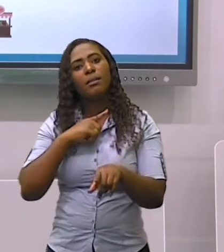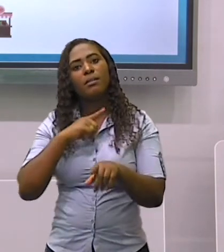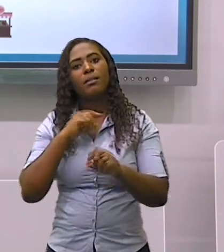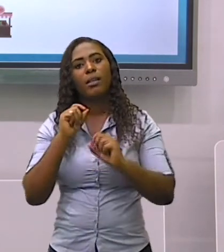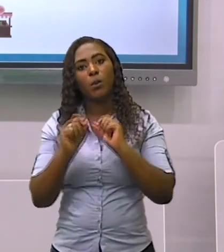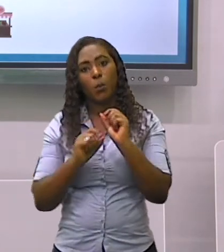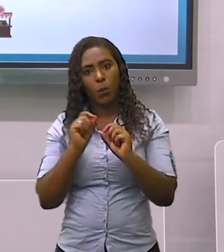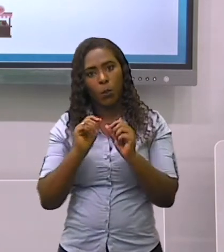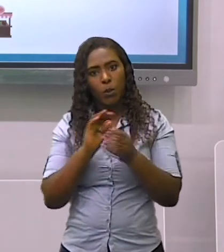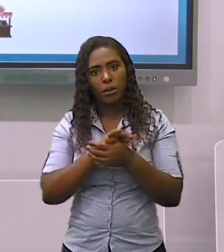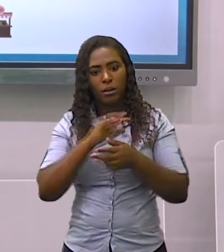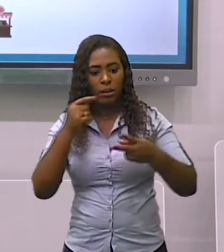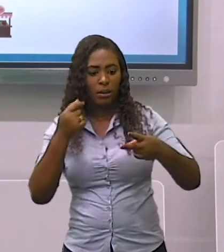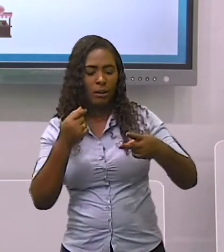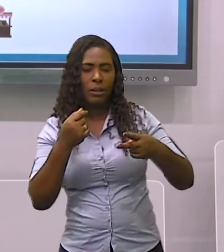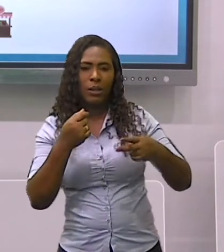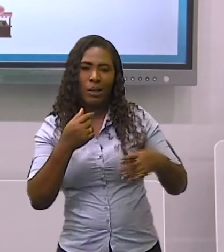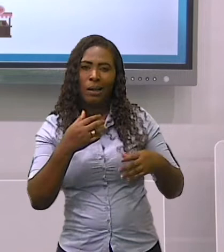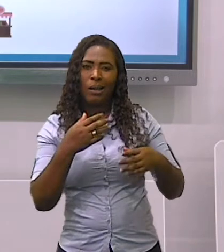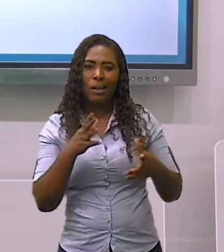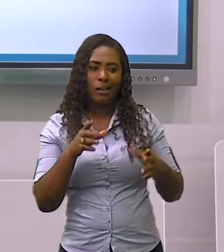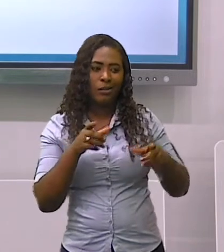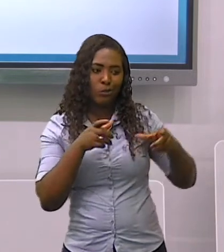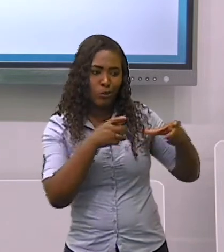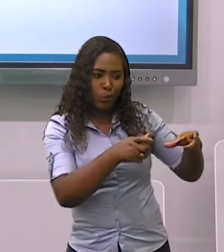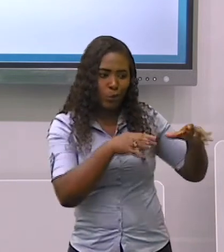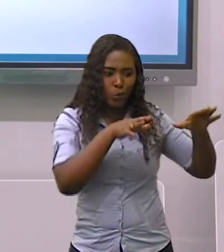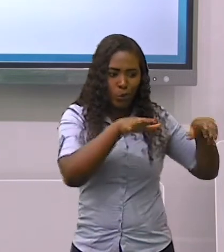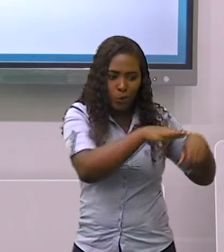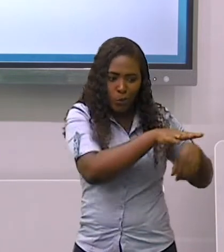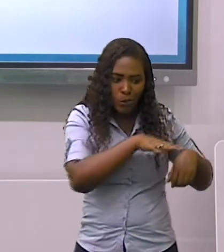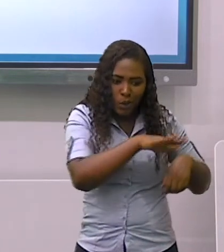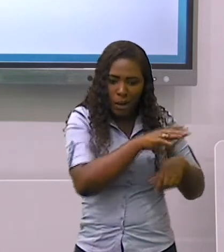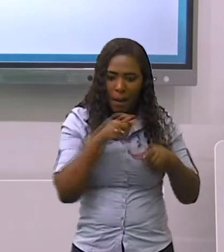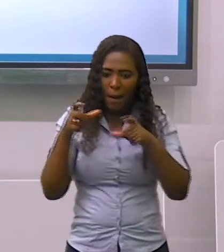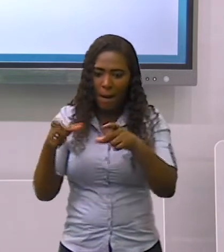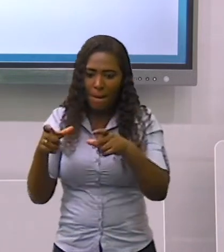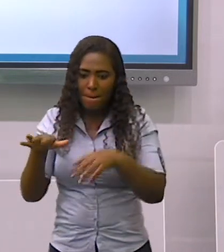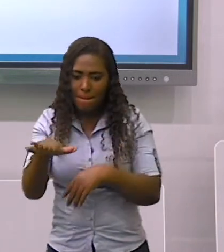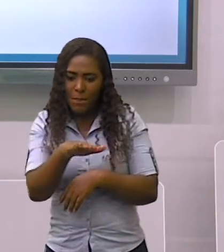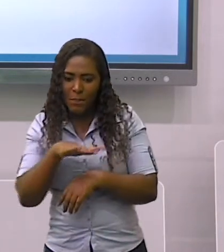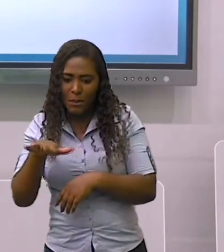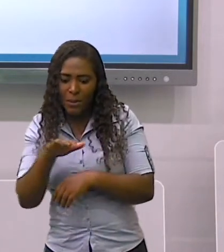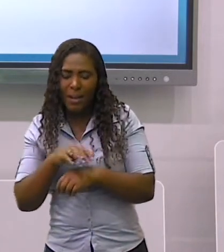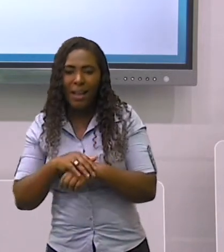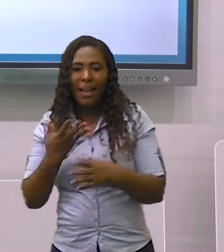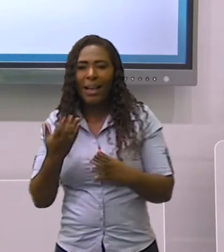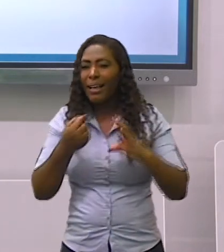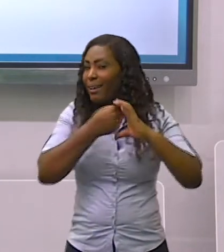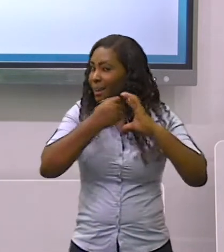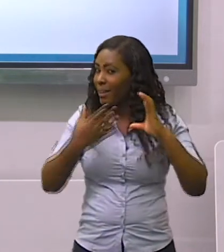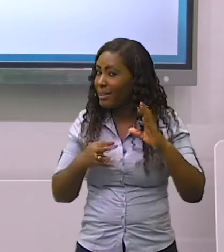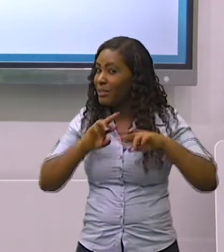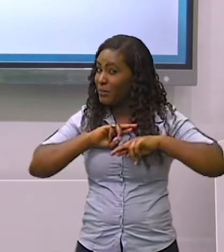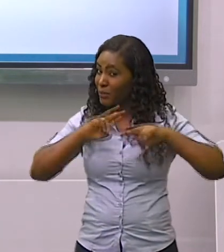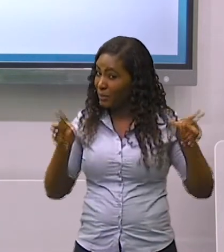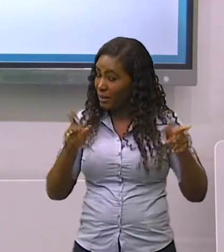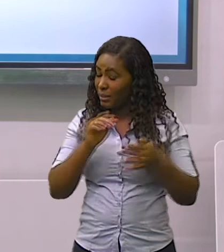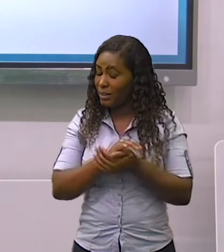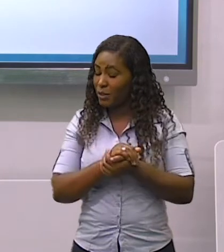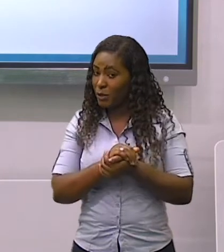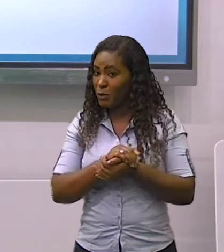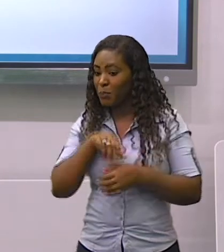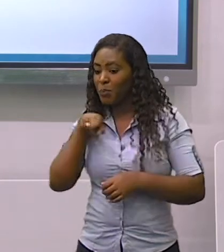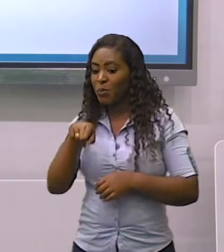dos ambientes públicos. Um destinado ao ar livre e o outro nos